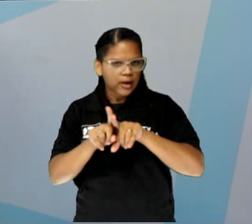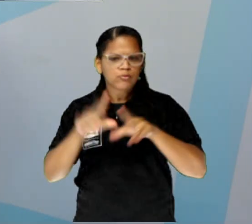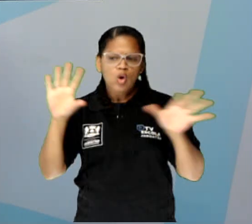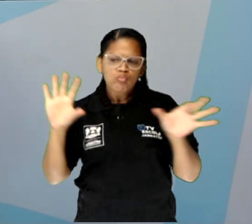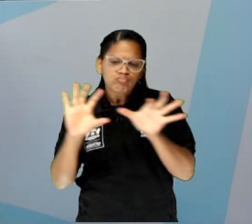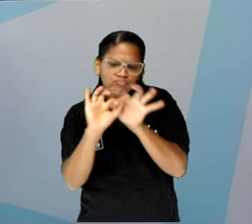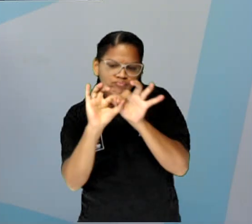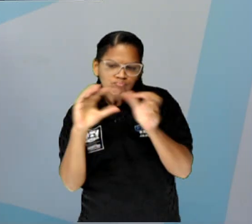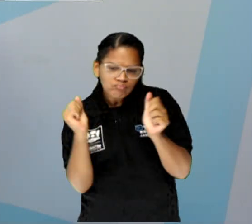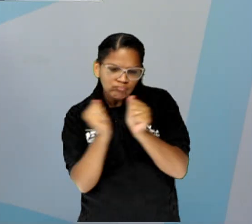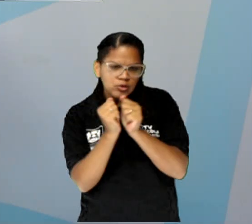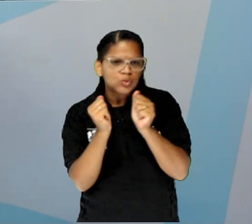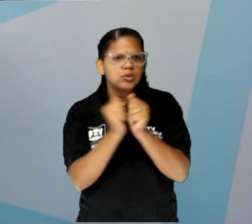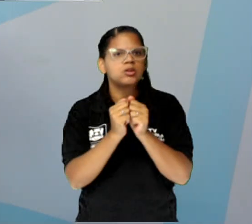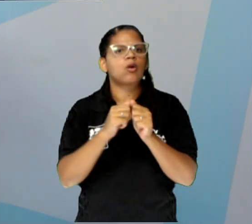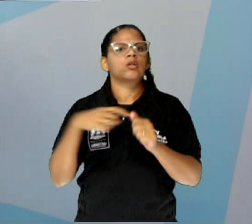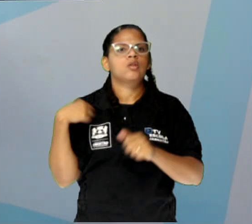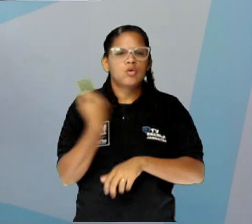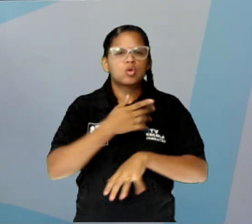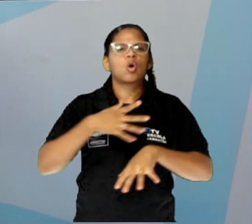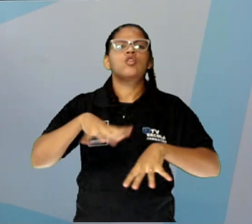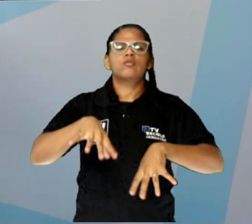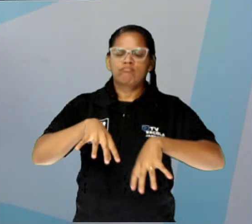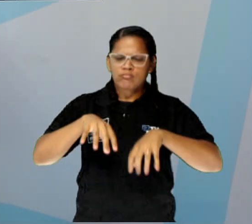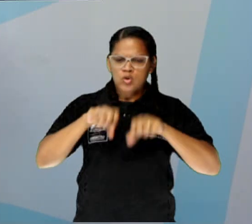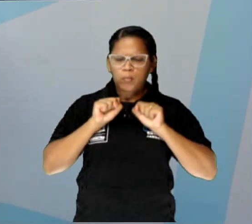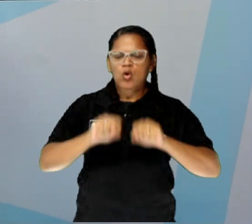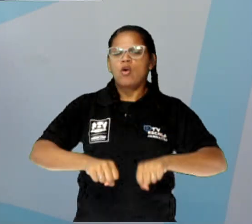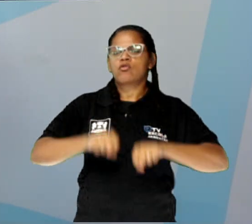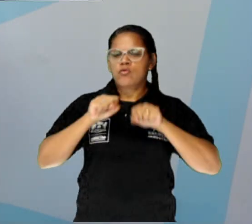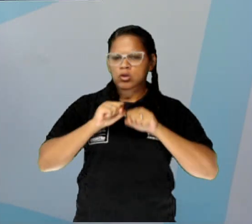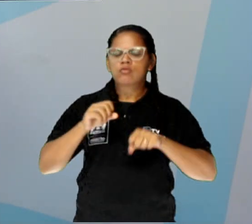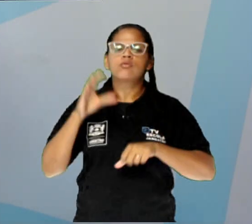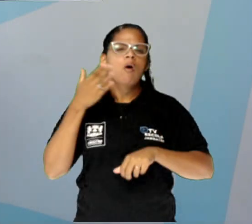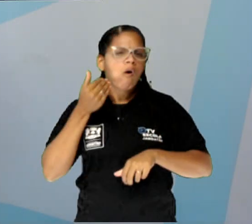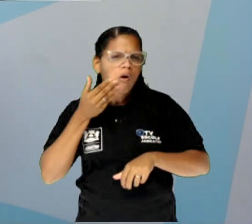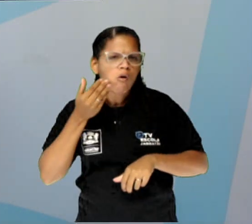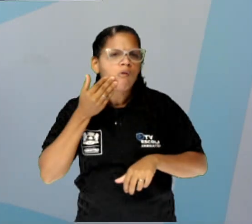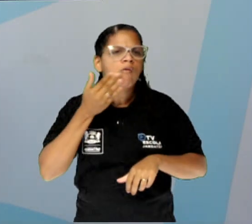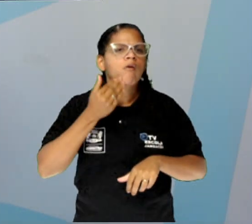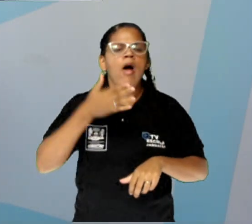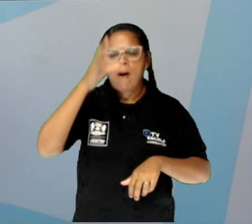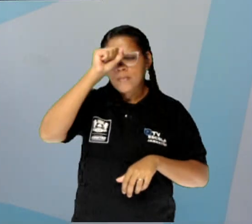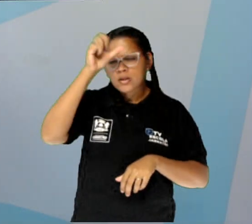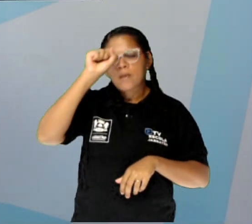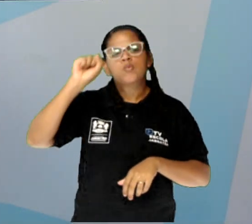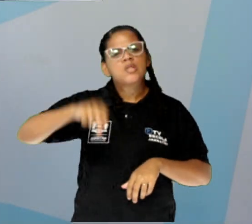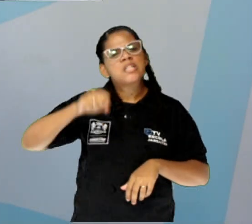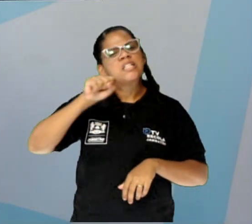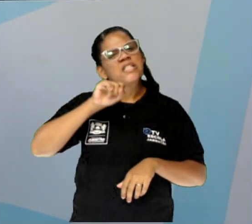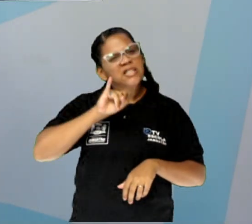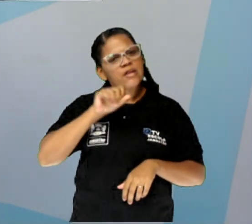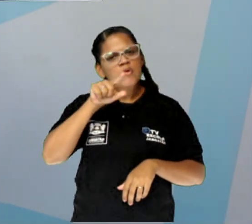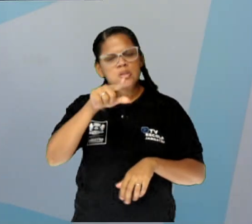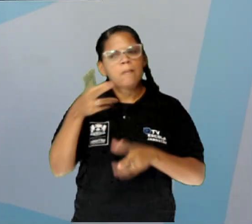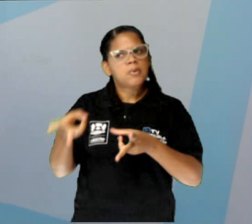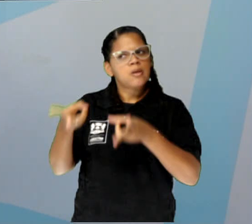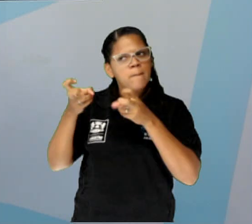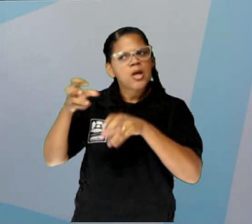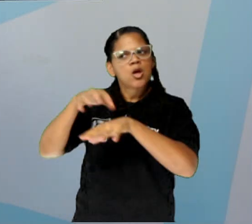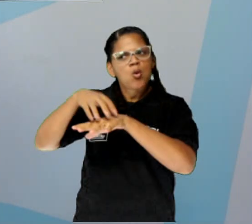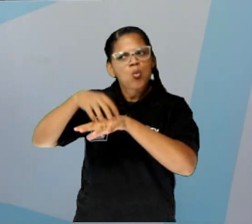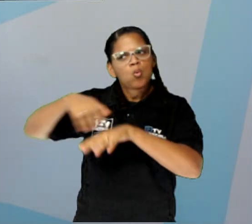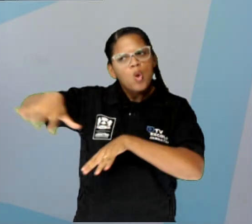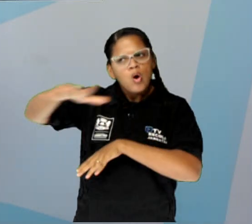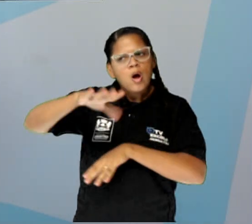aprende cada vez mais sobre CrossFit? Eu acho que sim. Se você um dia participar mais uma vez em frente a um box de CrossFit, exatamente, não é uma